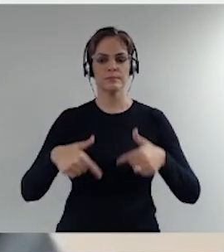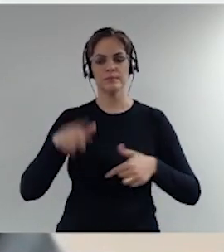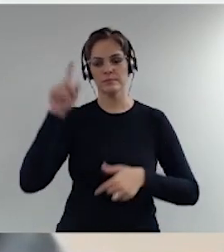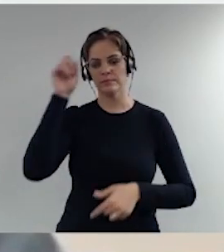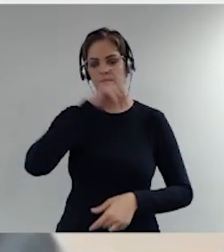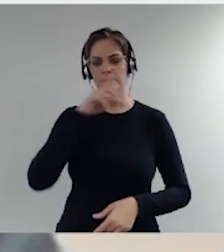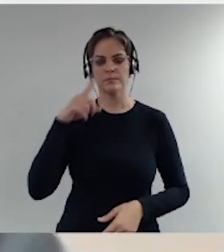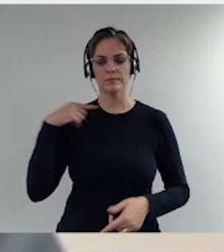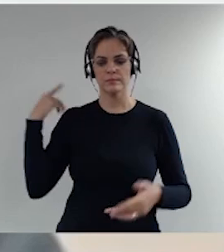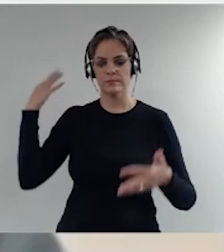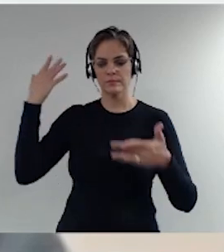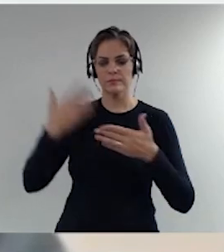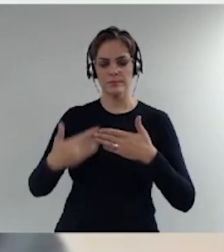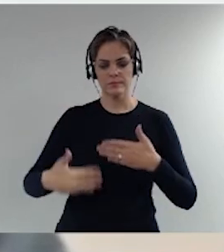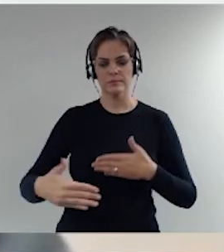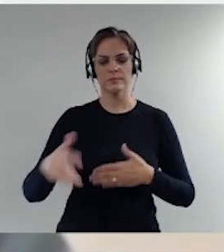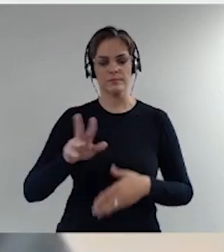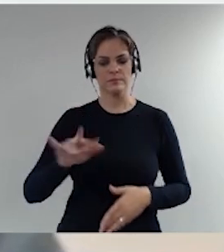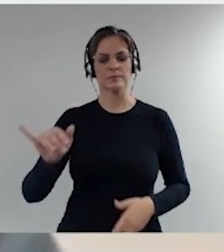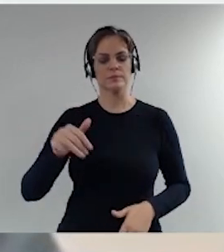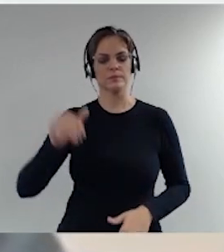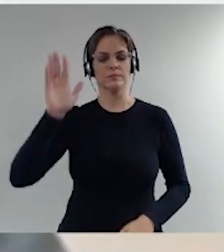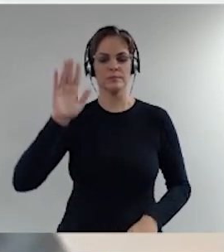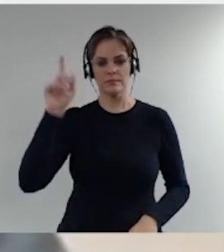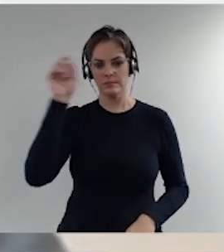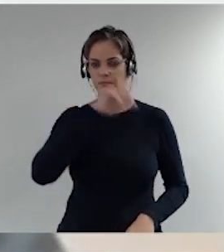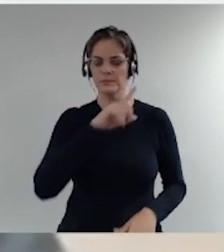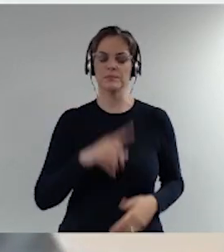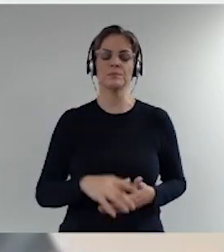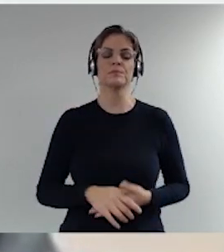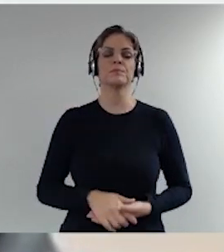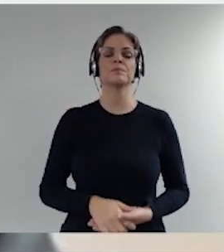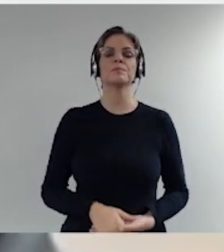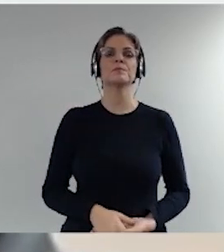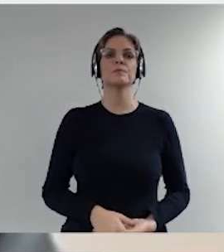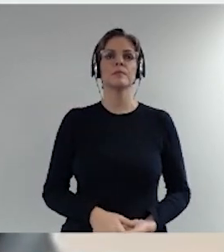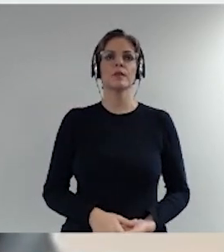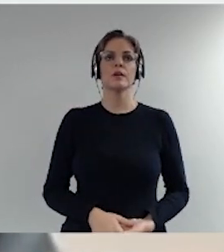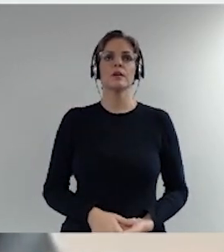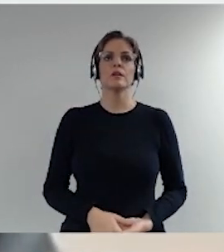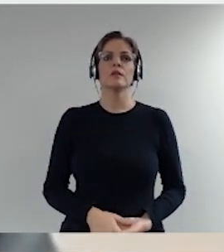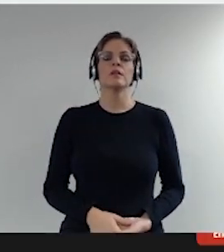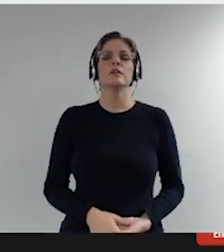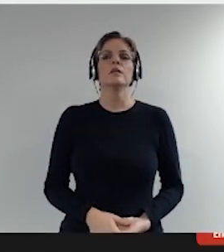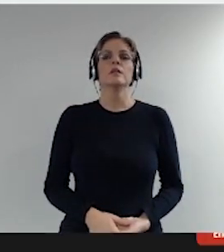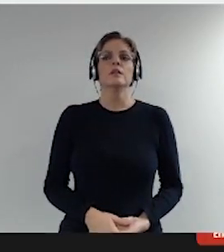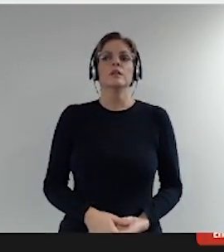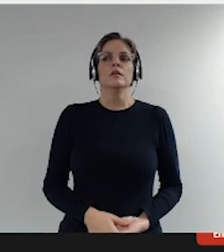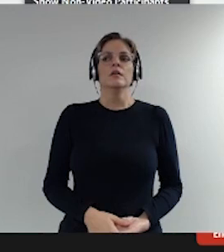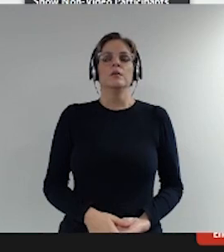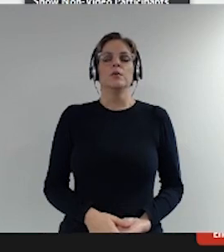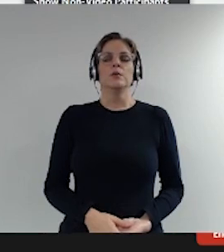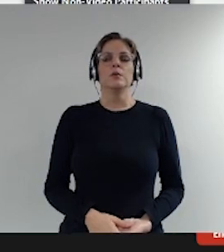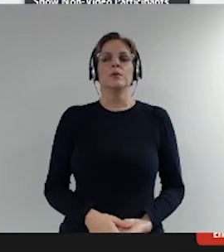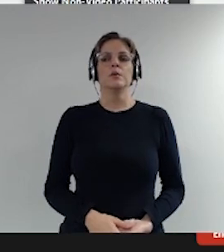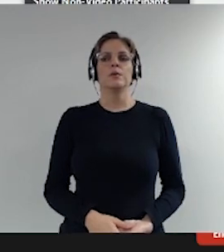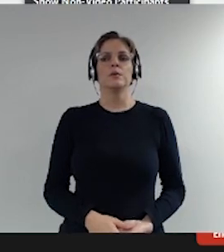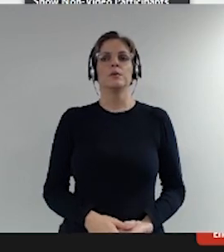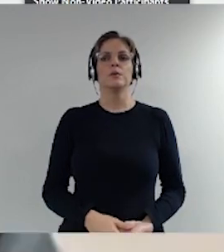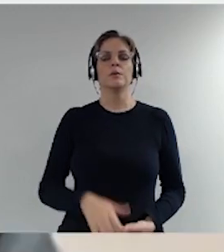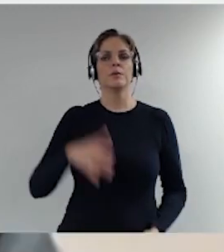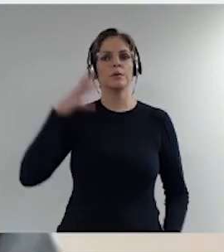e ainda enfrentará, né? Realizadas essas considerações, eu concedo a palavra ao Dr.